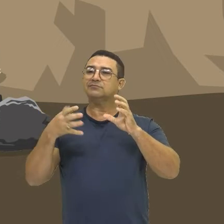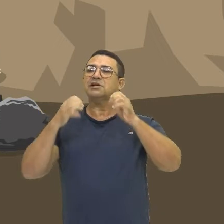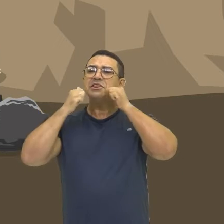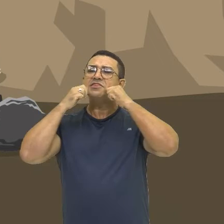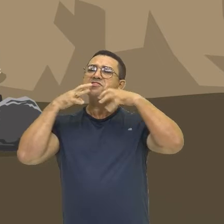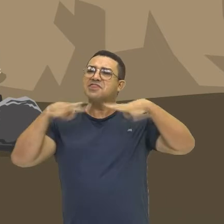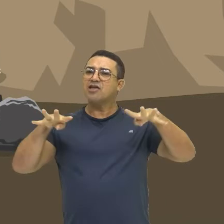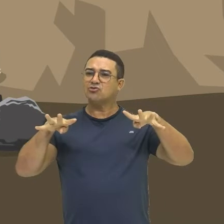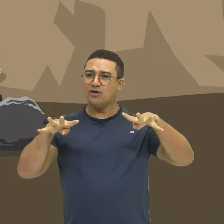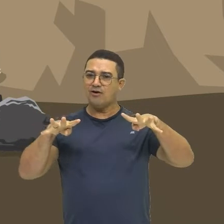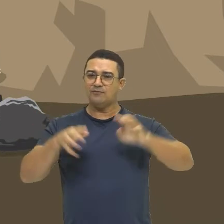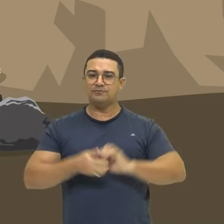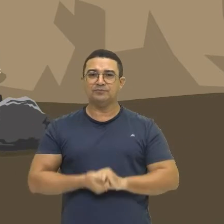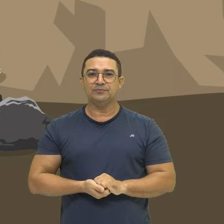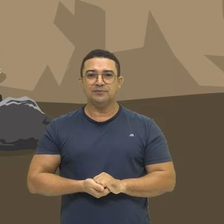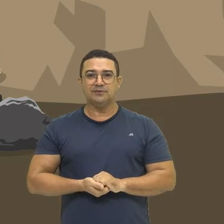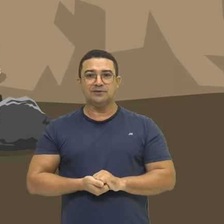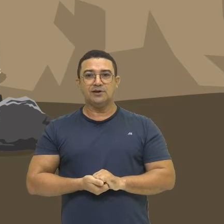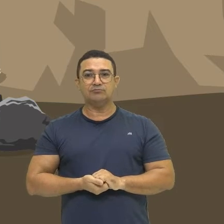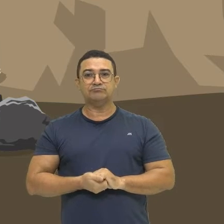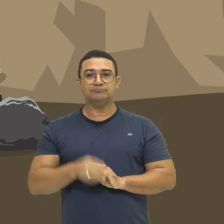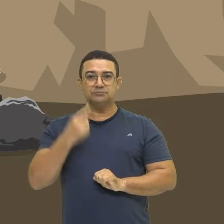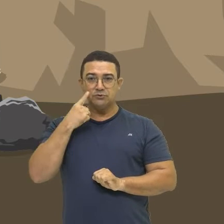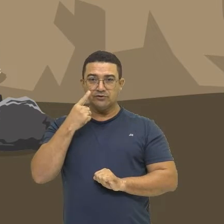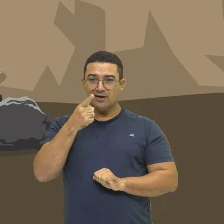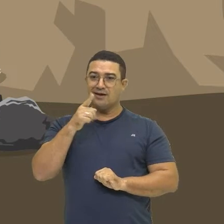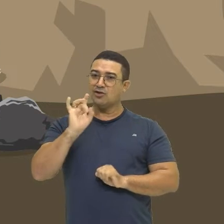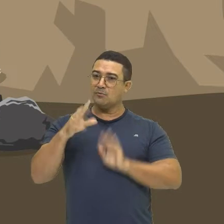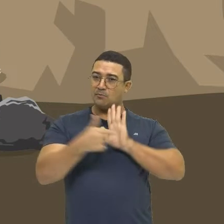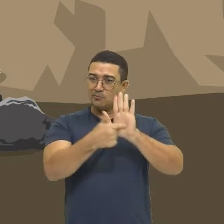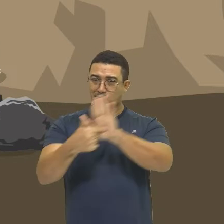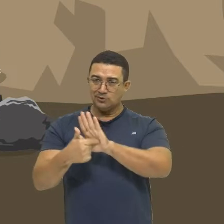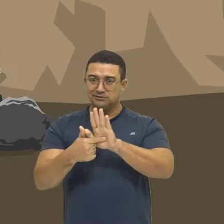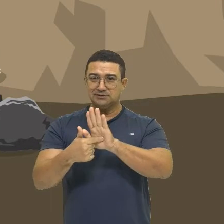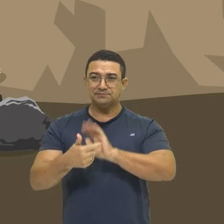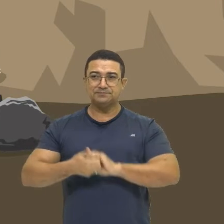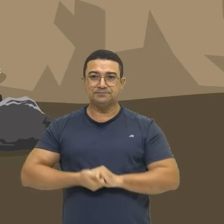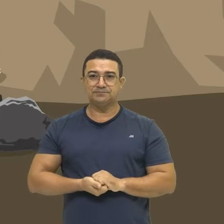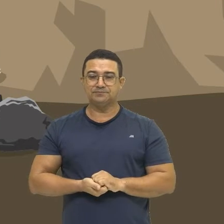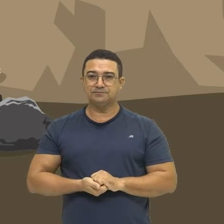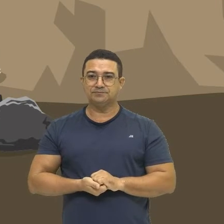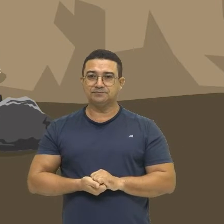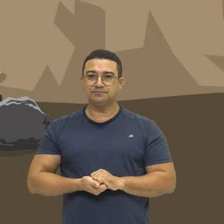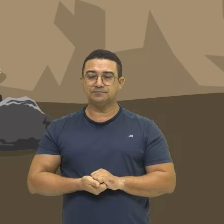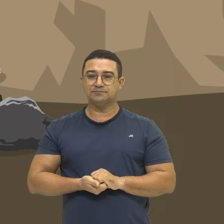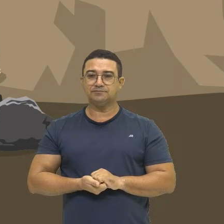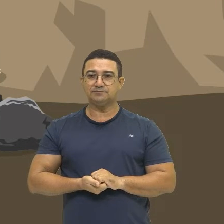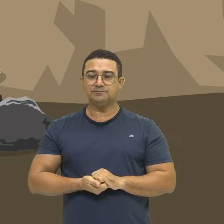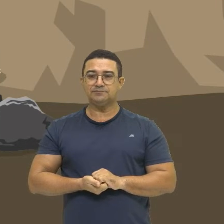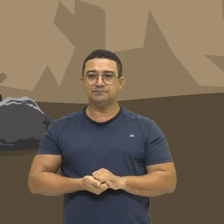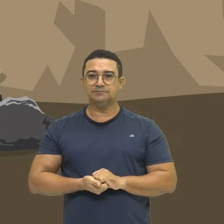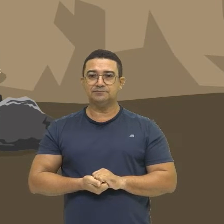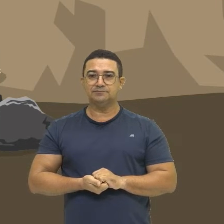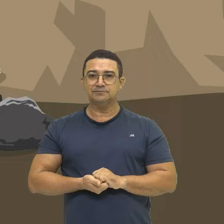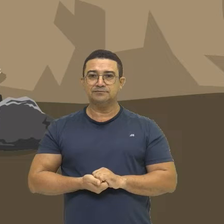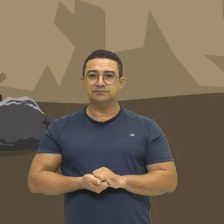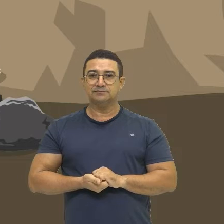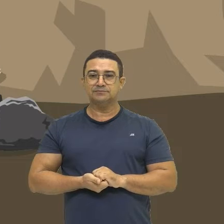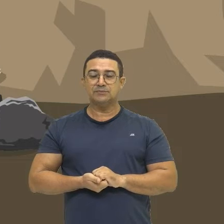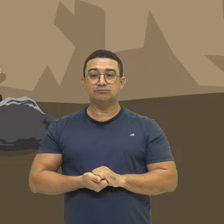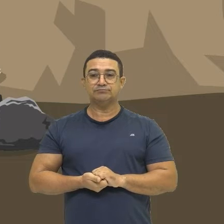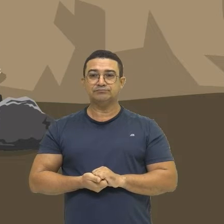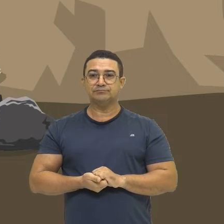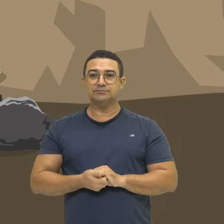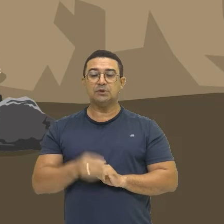aí é a representação que nós vamos trazer para vocês, certo? Aqui. Então, certo aqui que vocês estão